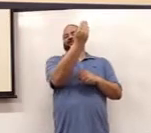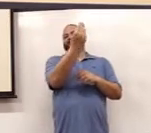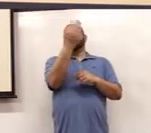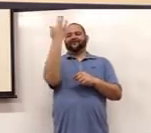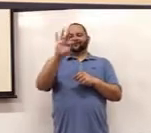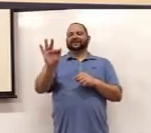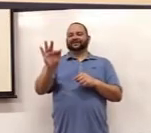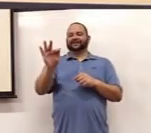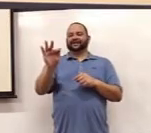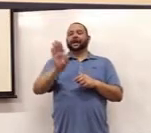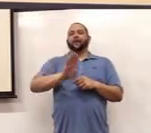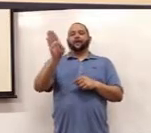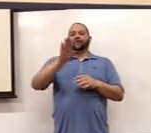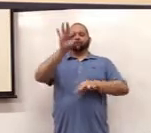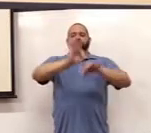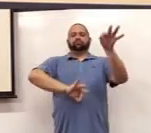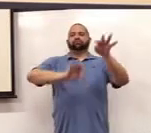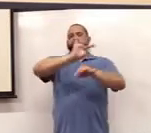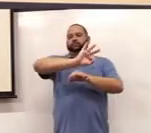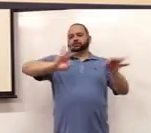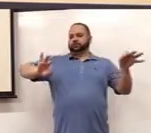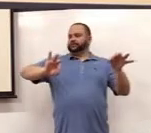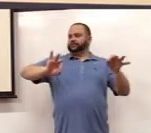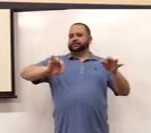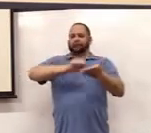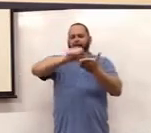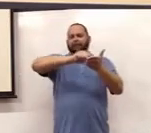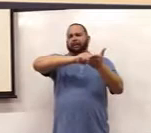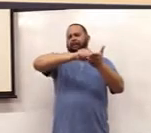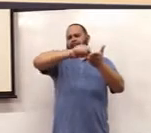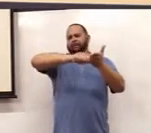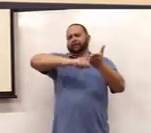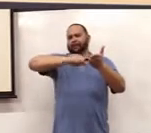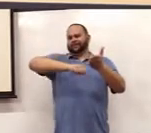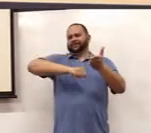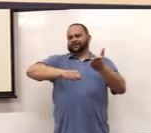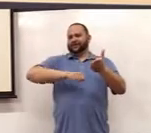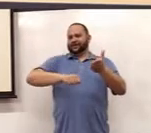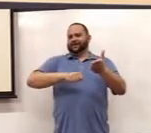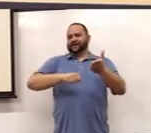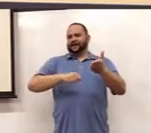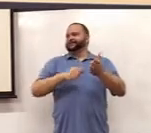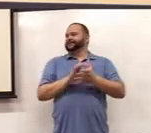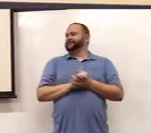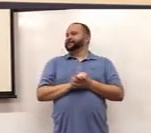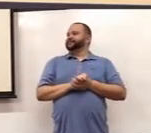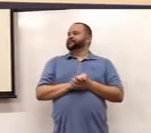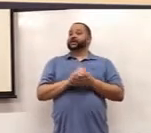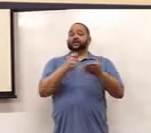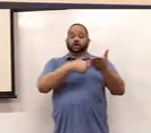Francesa, o Beethoven rasgou, né, ele rabiscou essa dedicatória